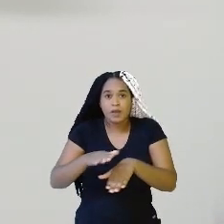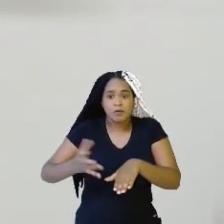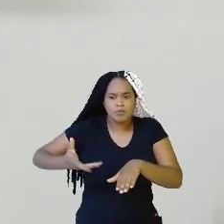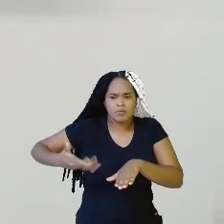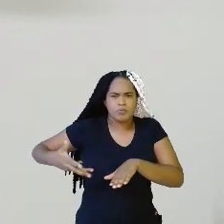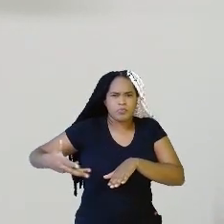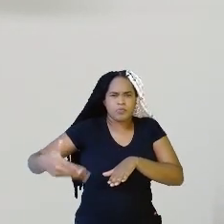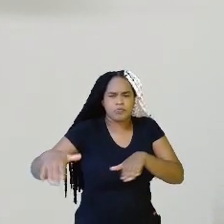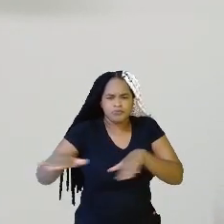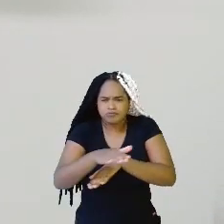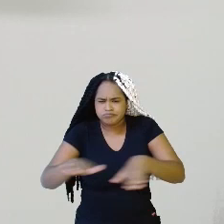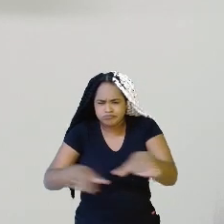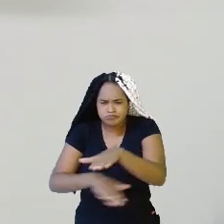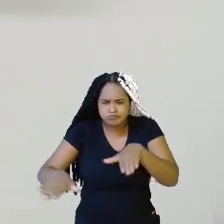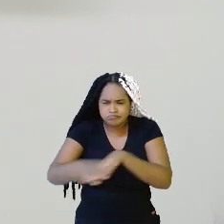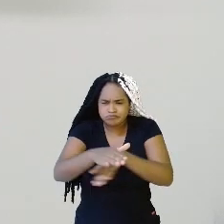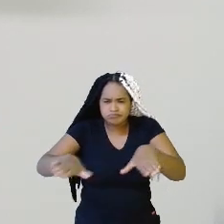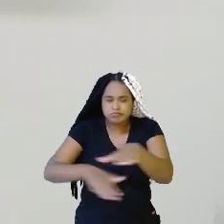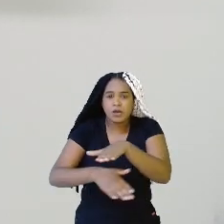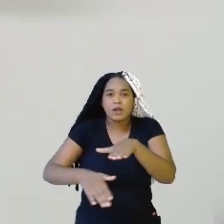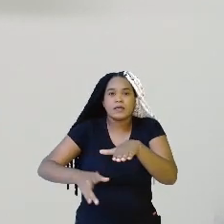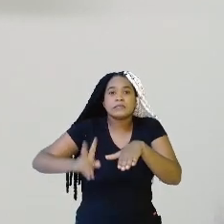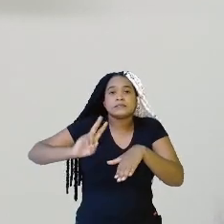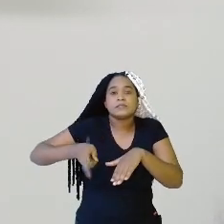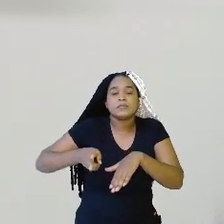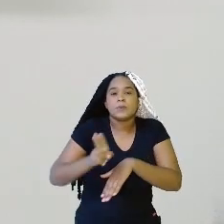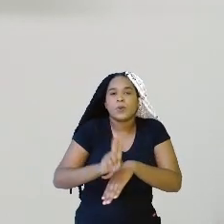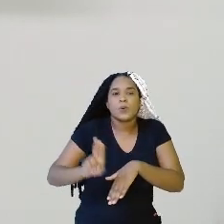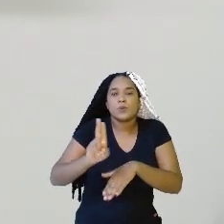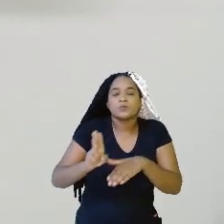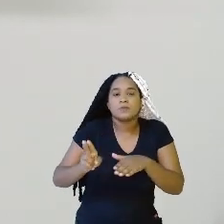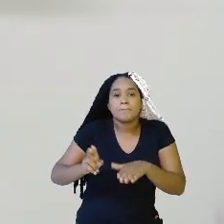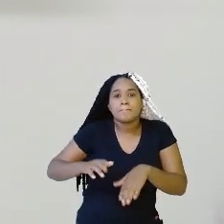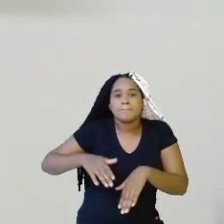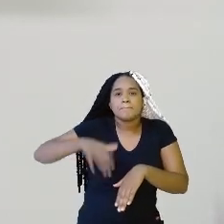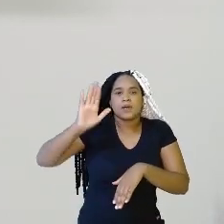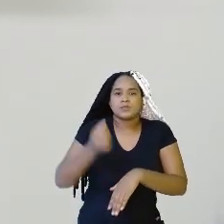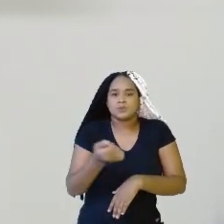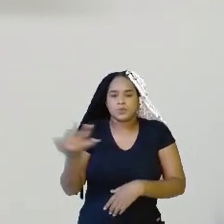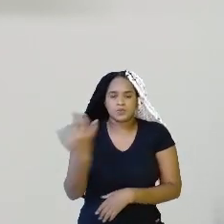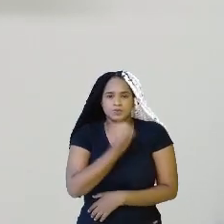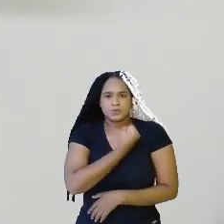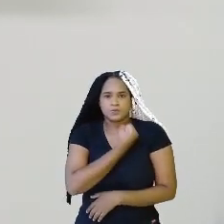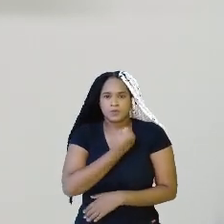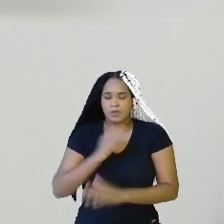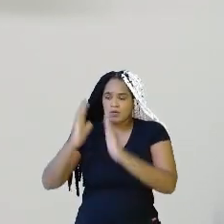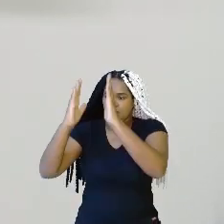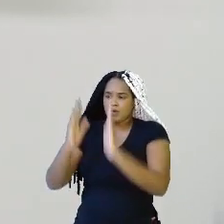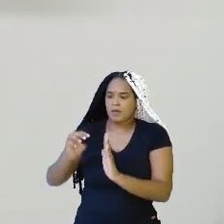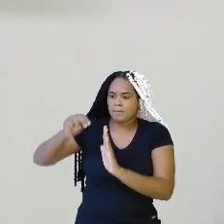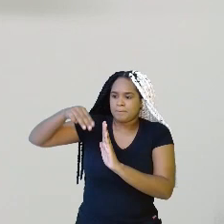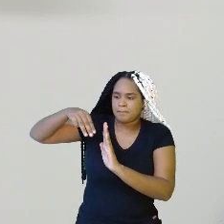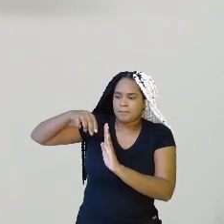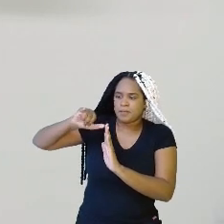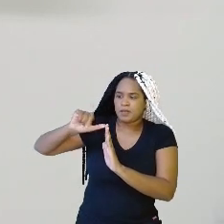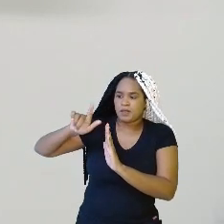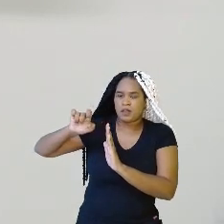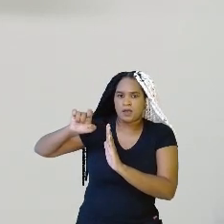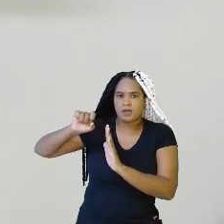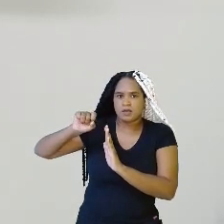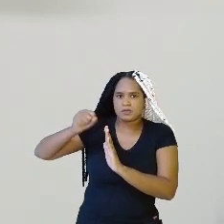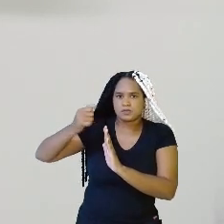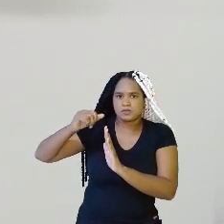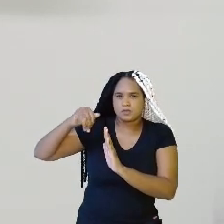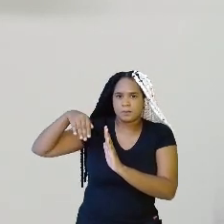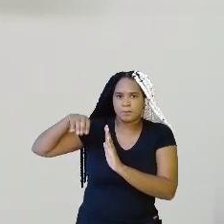muito altas, são trabalhadas casas milésimais. Então, se eu fosse utilizar o tempo de uma